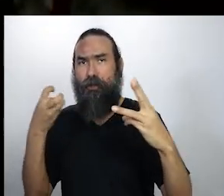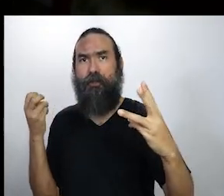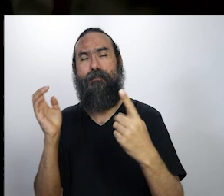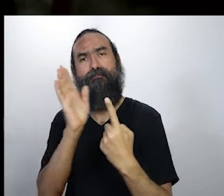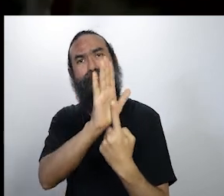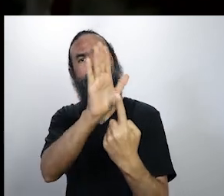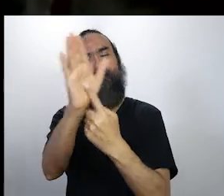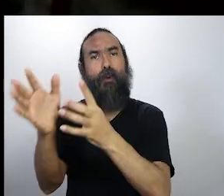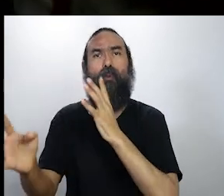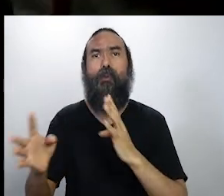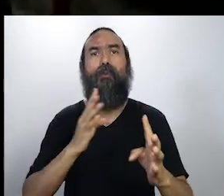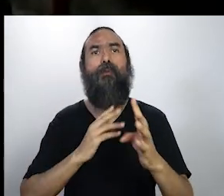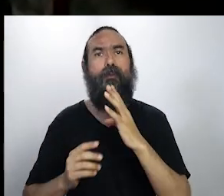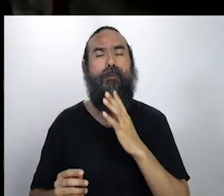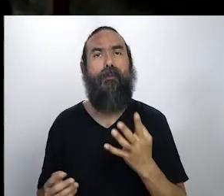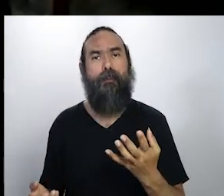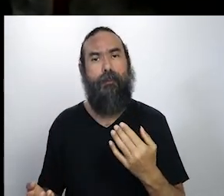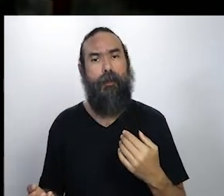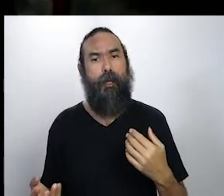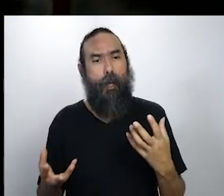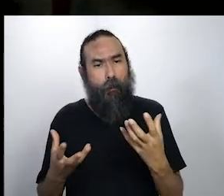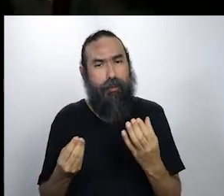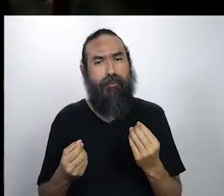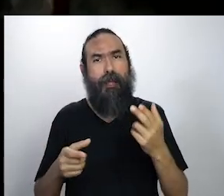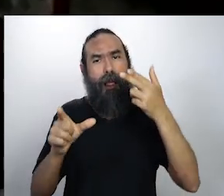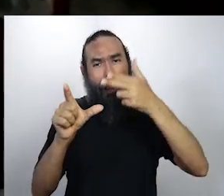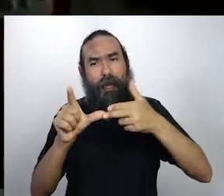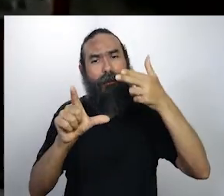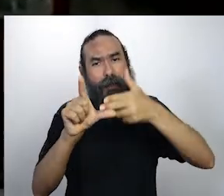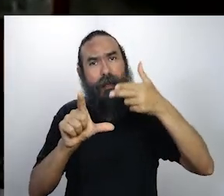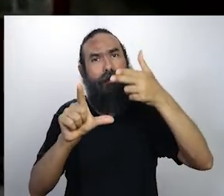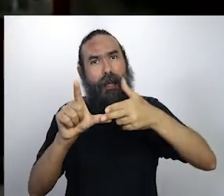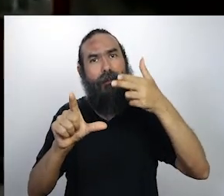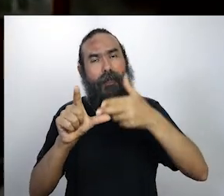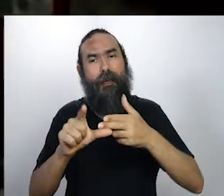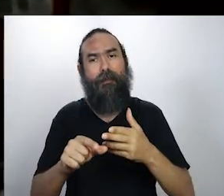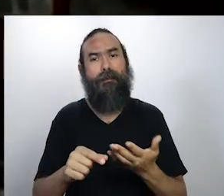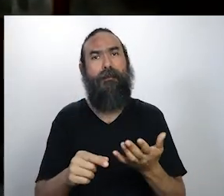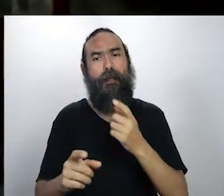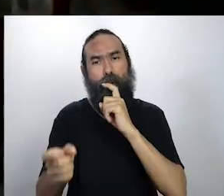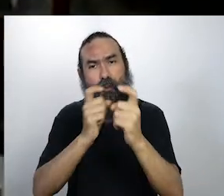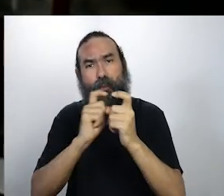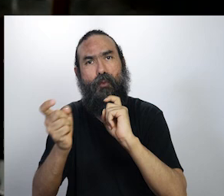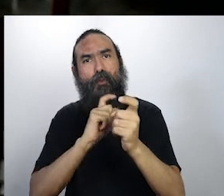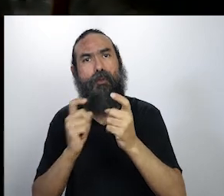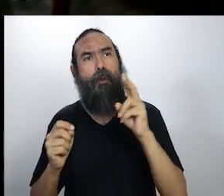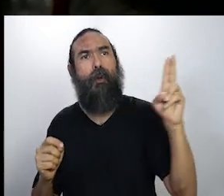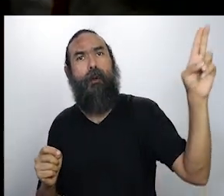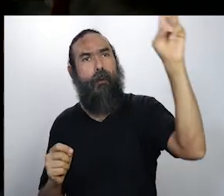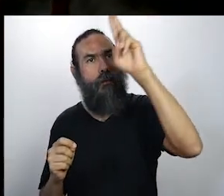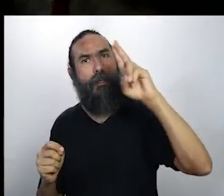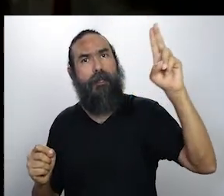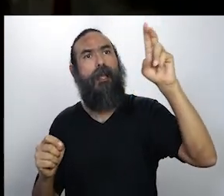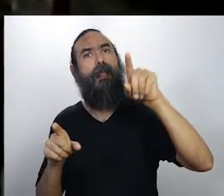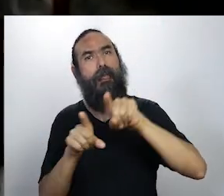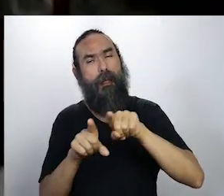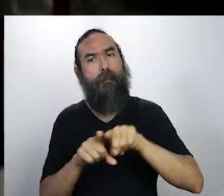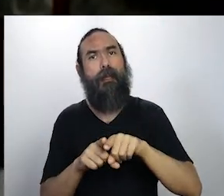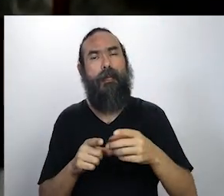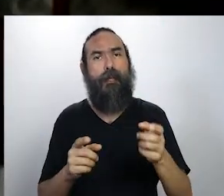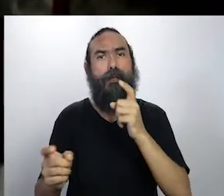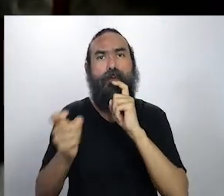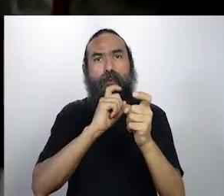universidades, as instituições educacionais estão, né, agora com a pandemia, dando essa abertura para nos escutar,